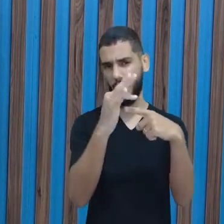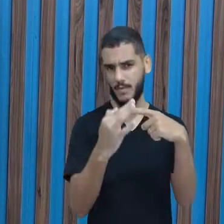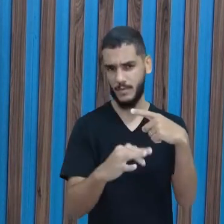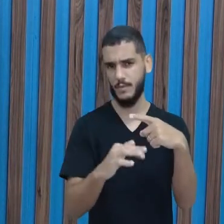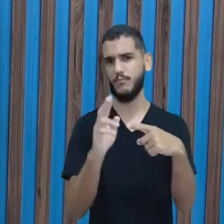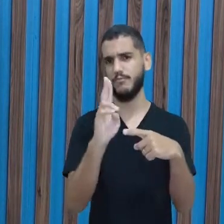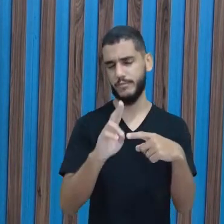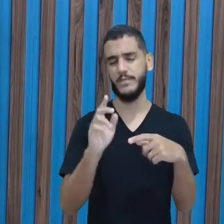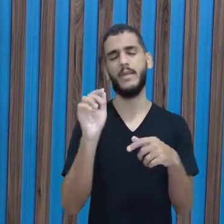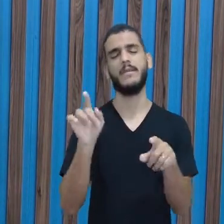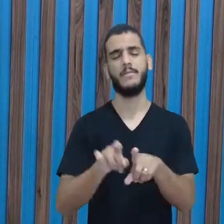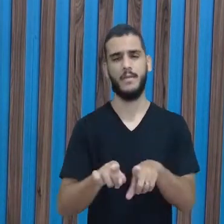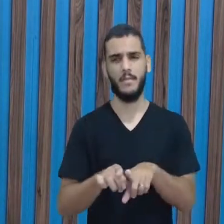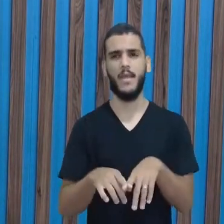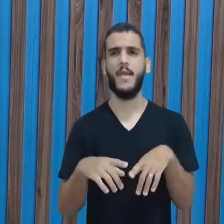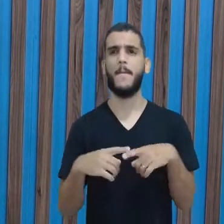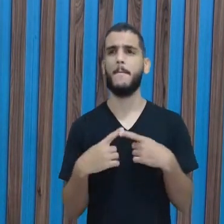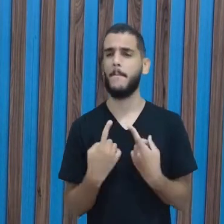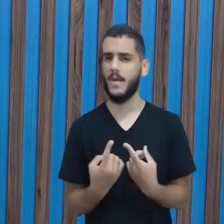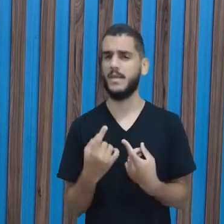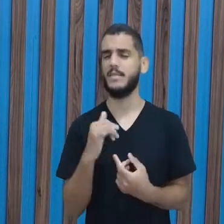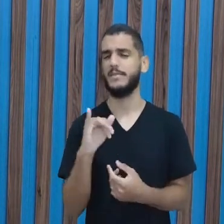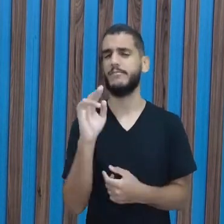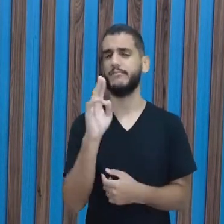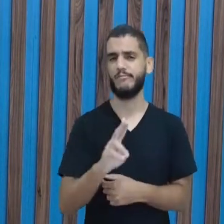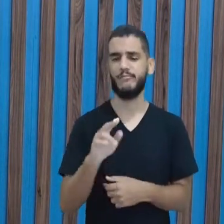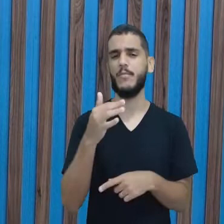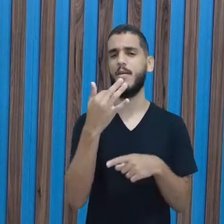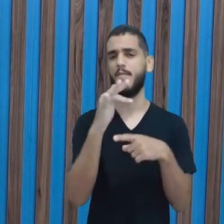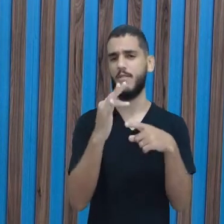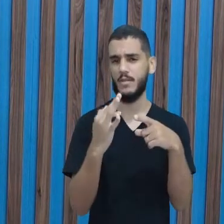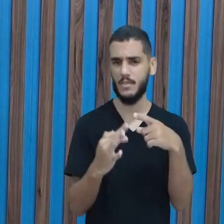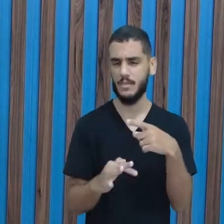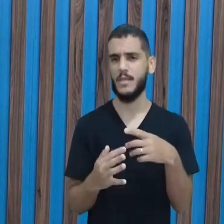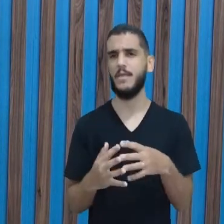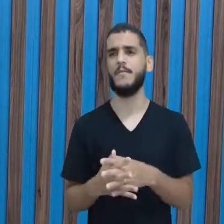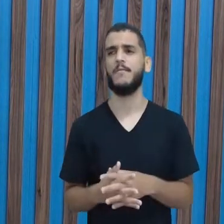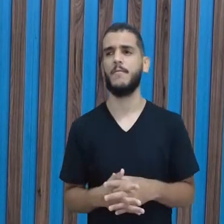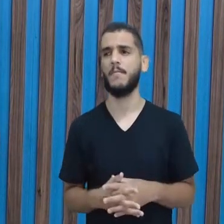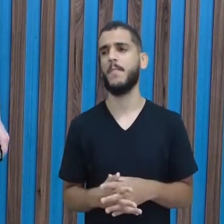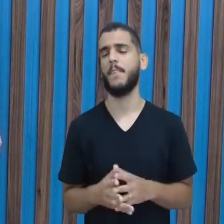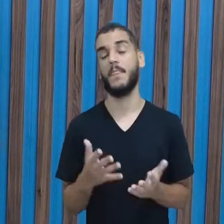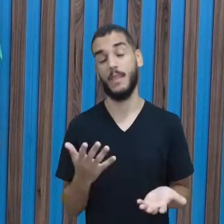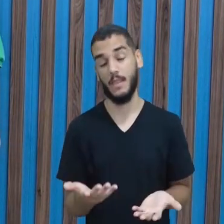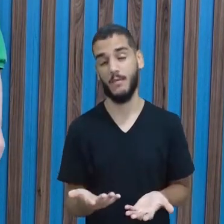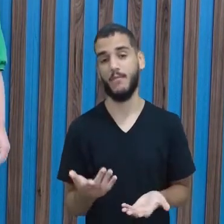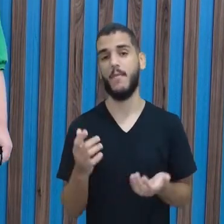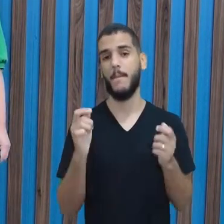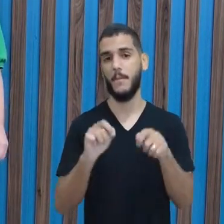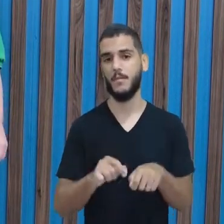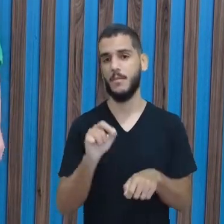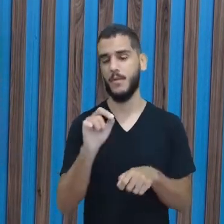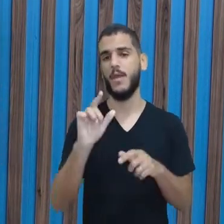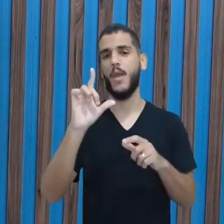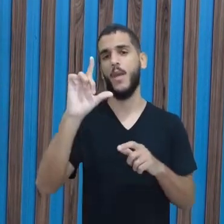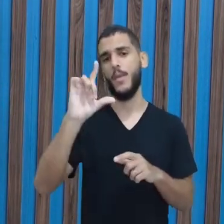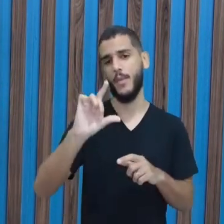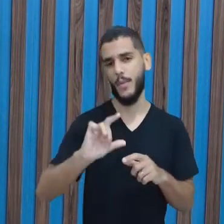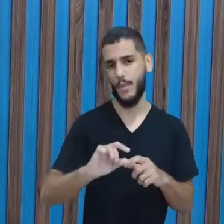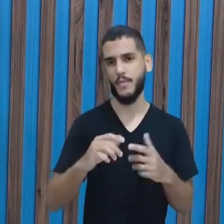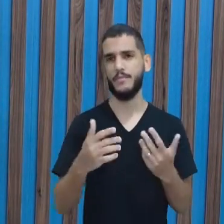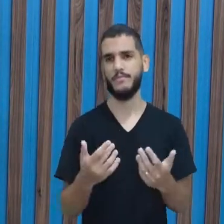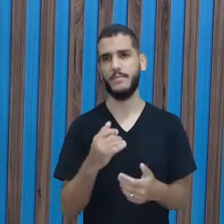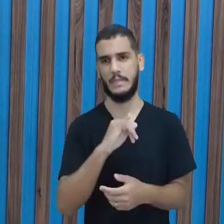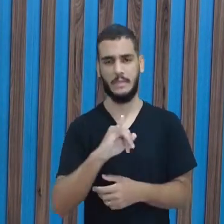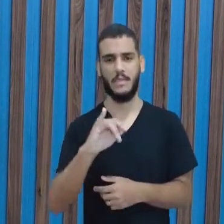lembrando, cuidado, porque se eu faço uma fração, aqui, dependendo da fração, pode diminuir. Então, se